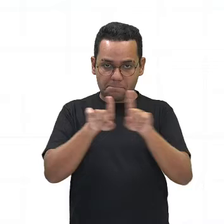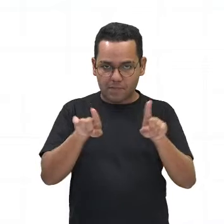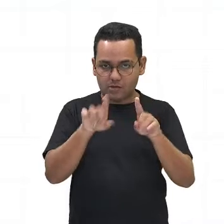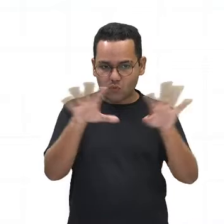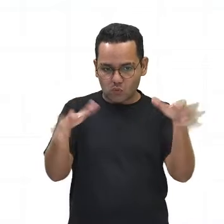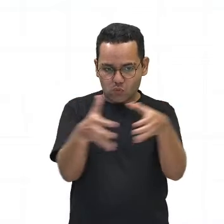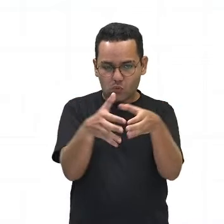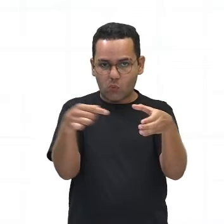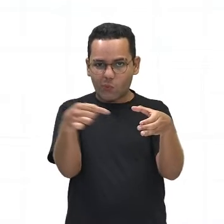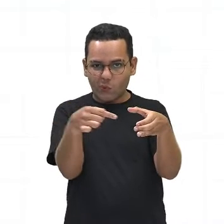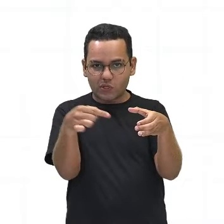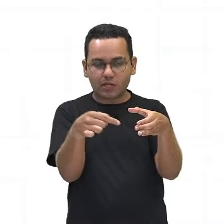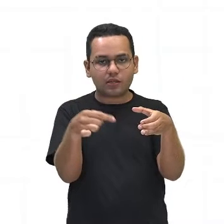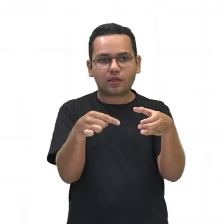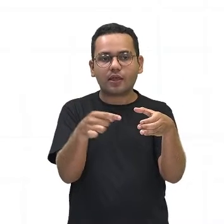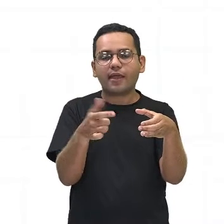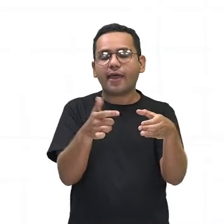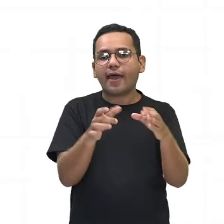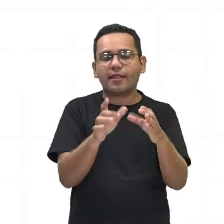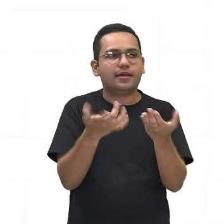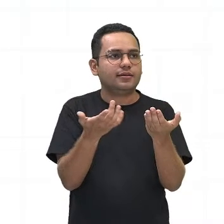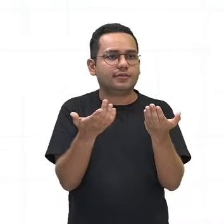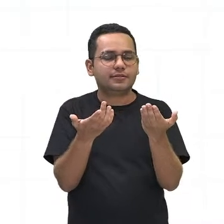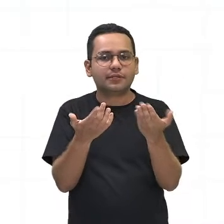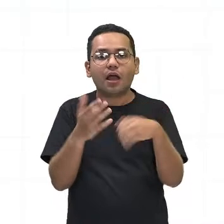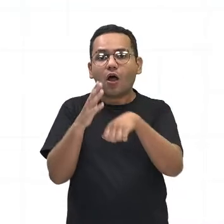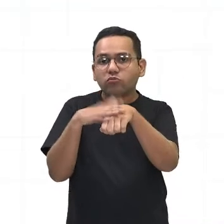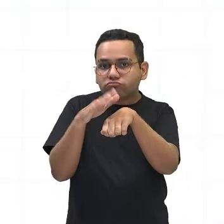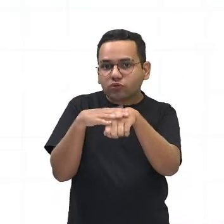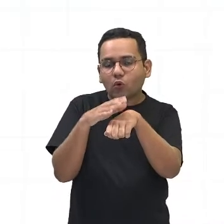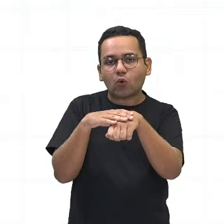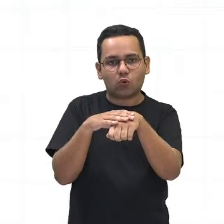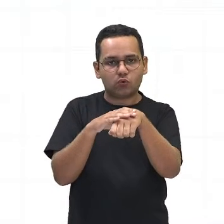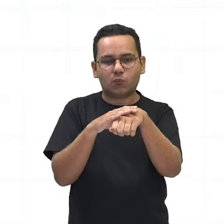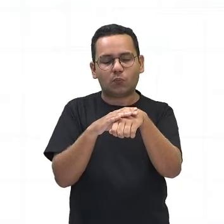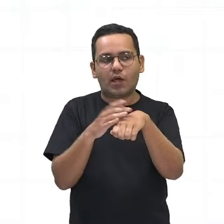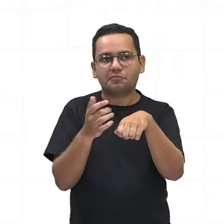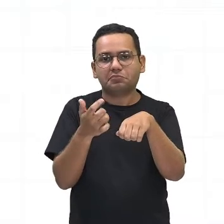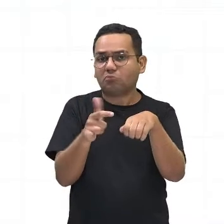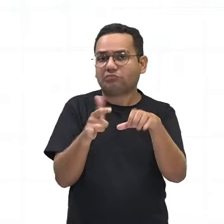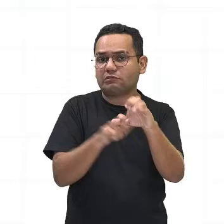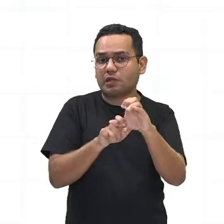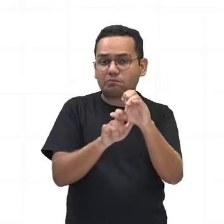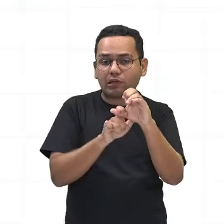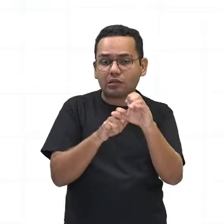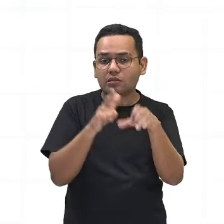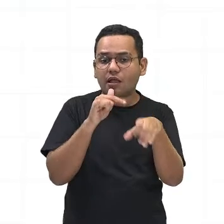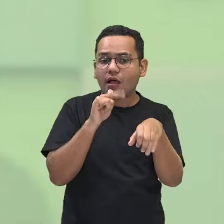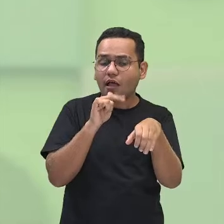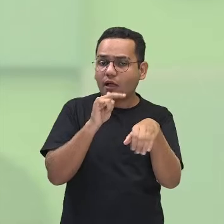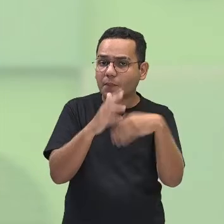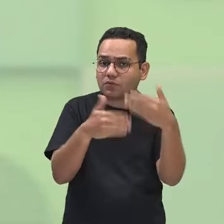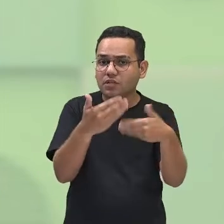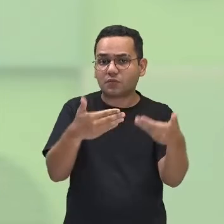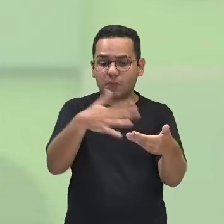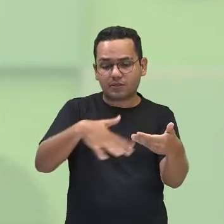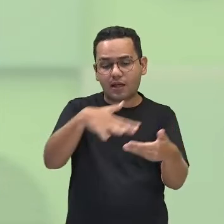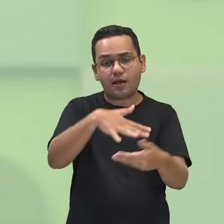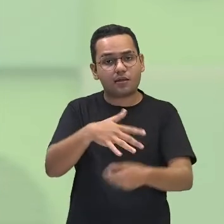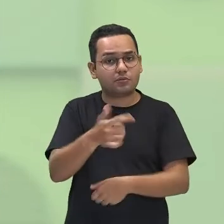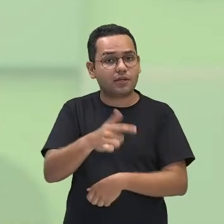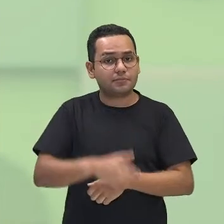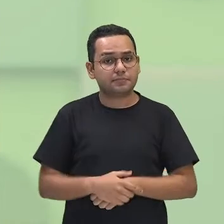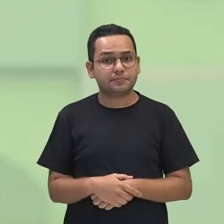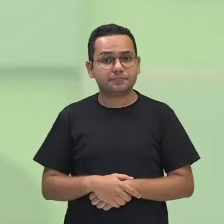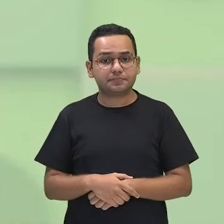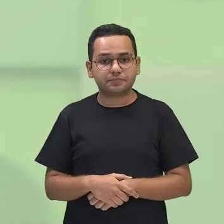aí essa independência, né, da água para o processo que é